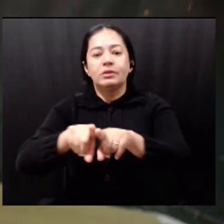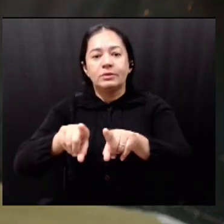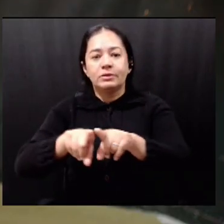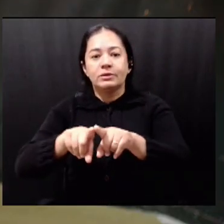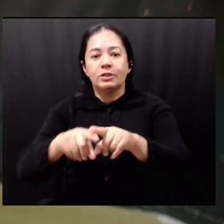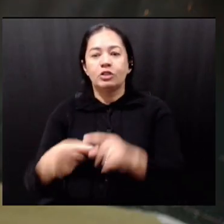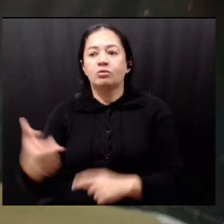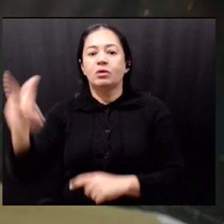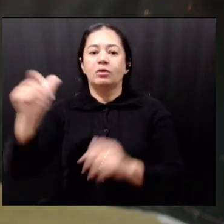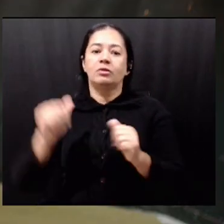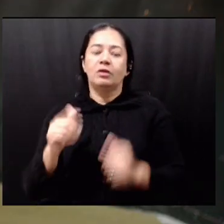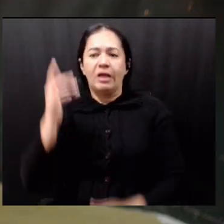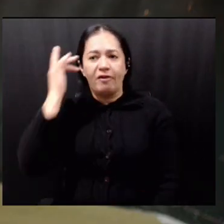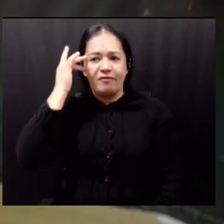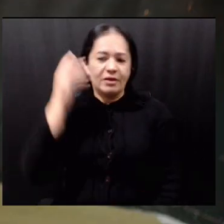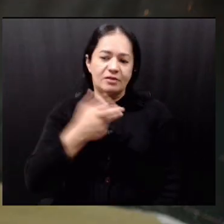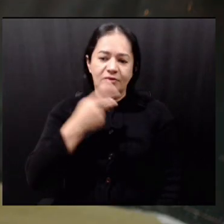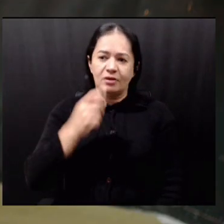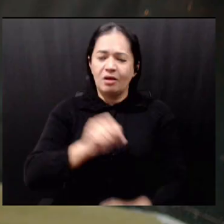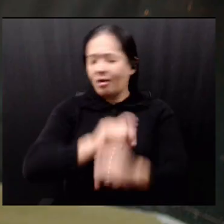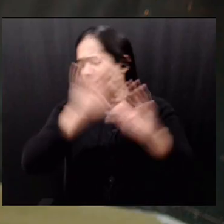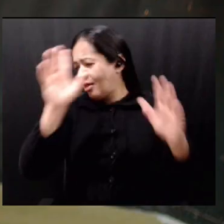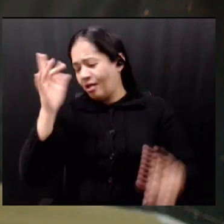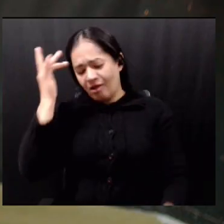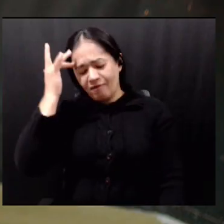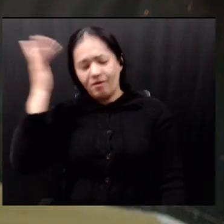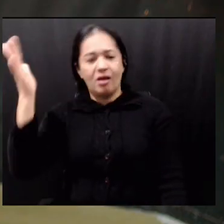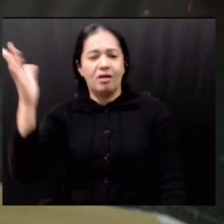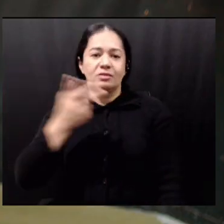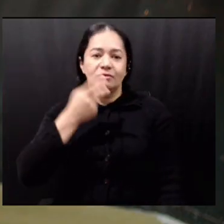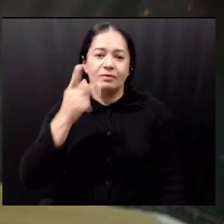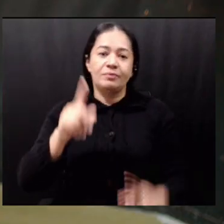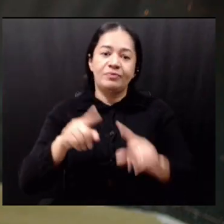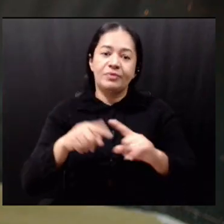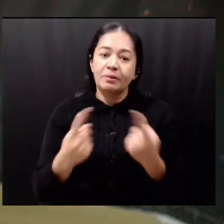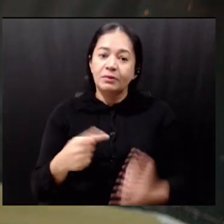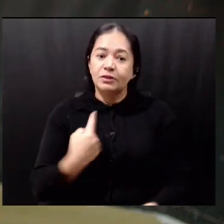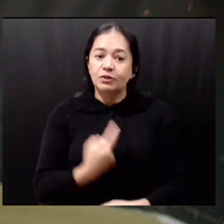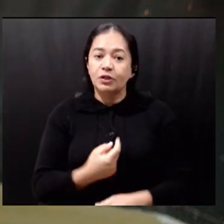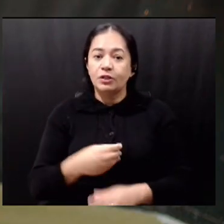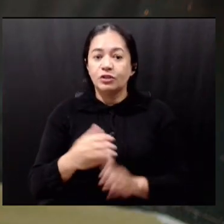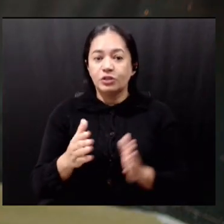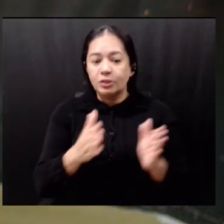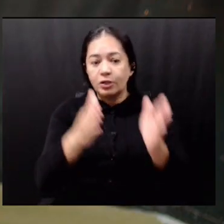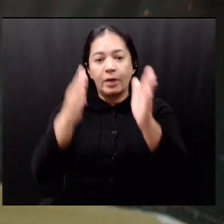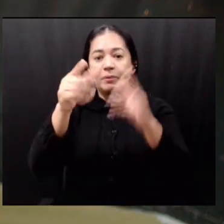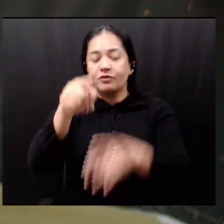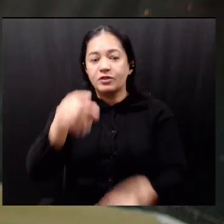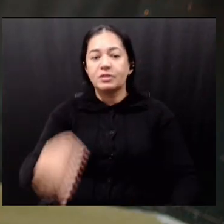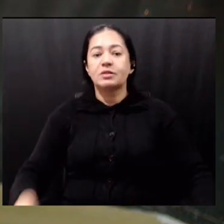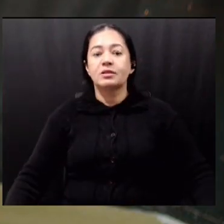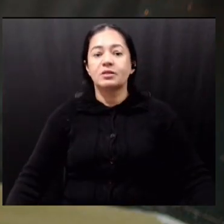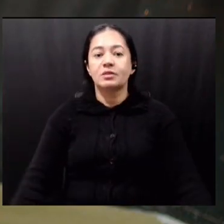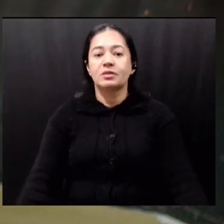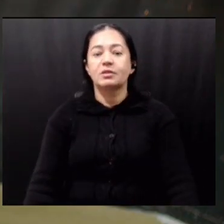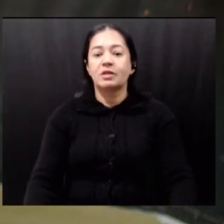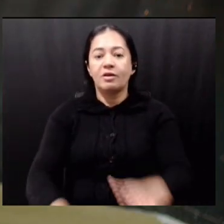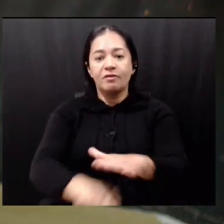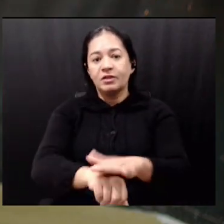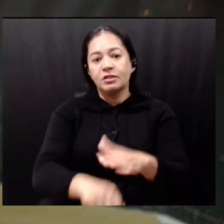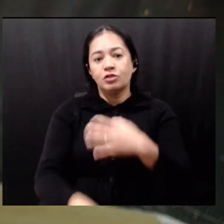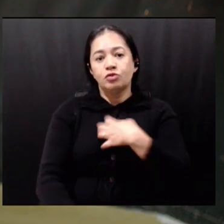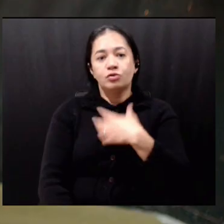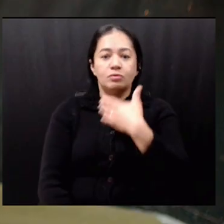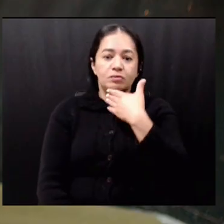Claro que é. É super fácil falar. Mas aqui a gente está te dando caminhos para que você possa executar